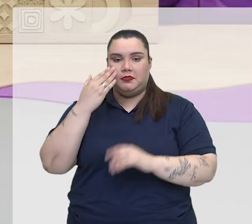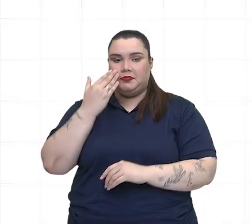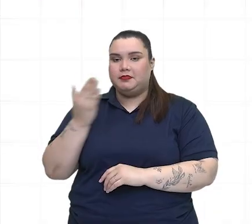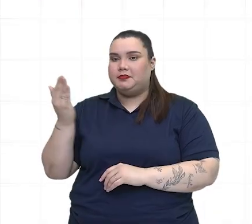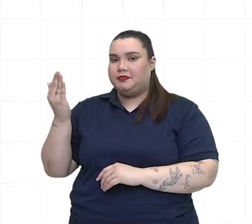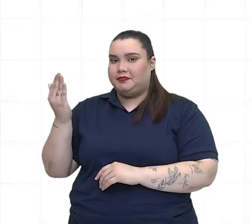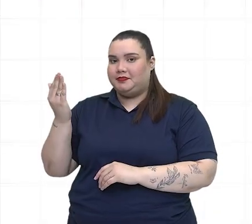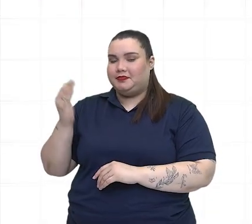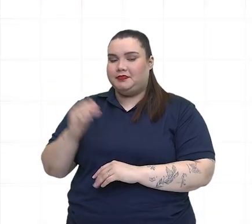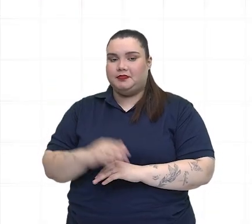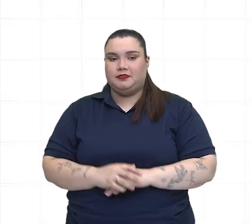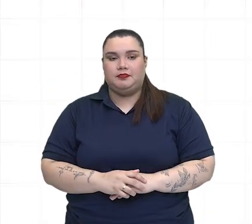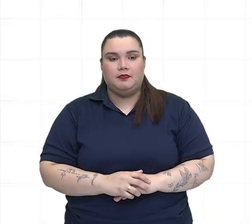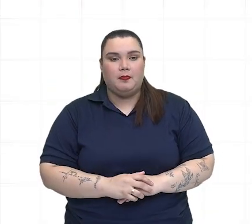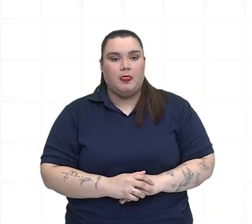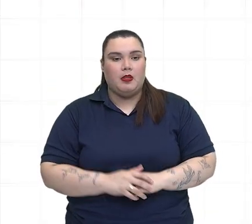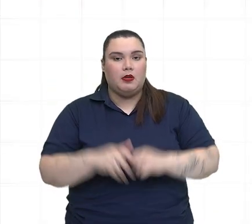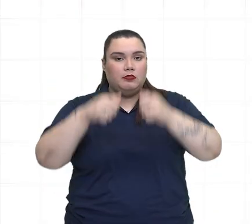Olha só.